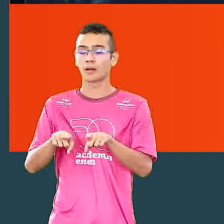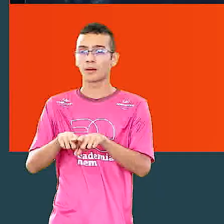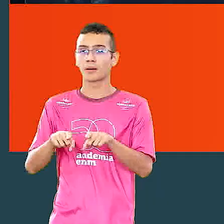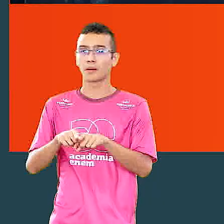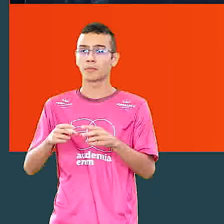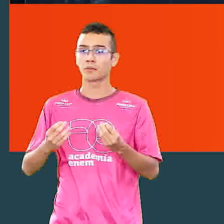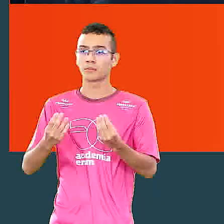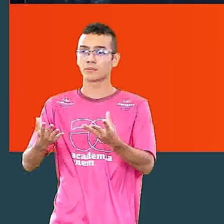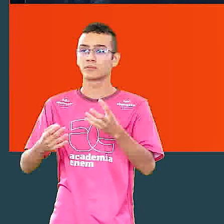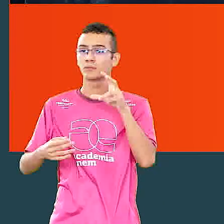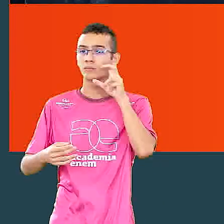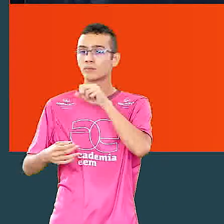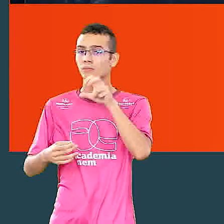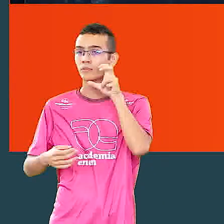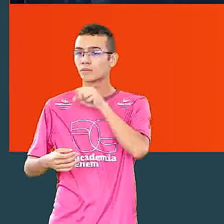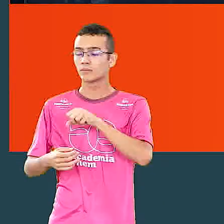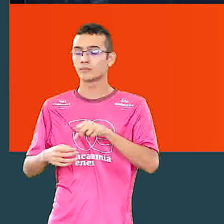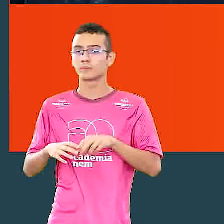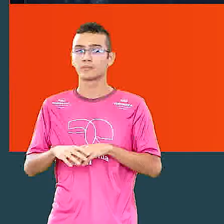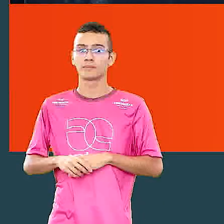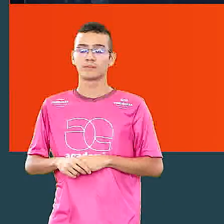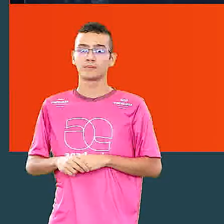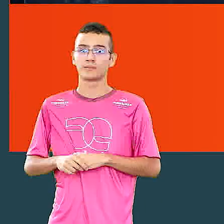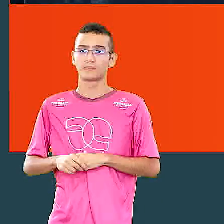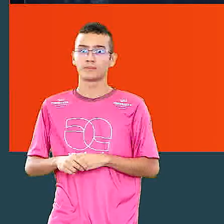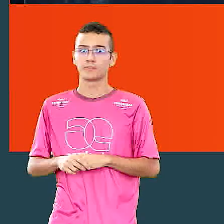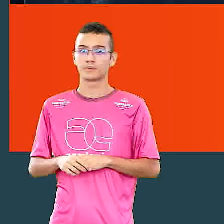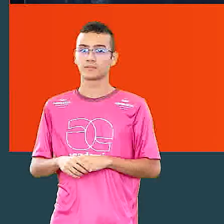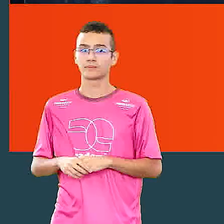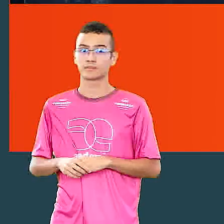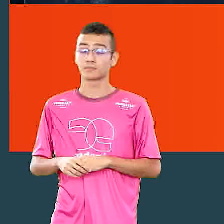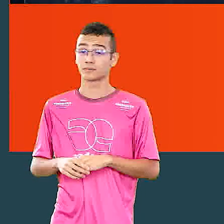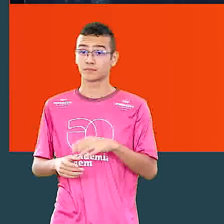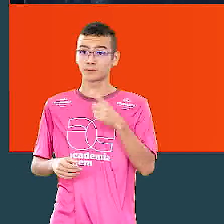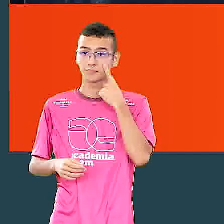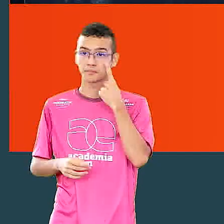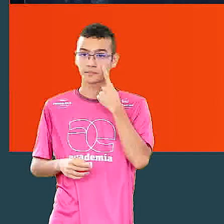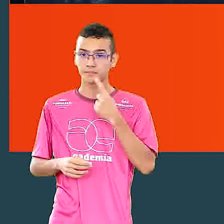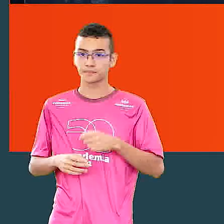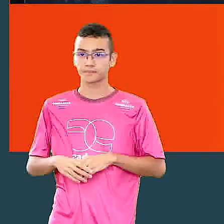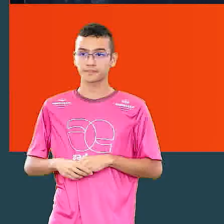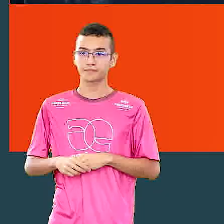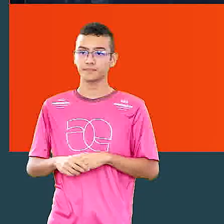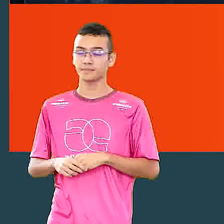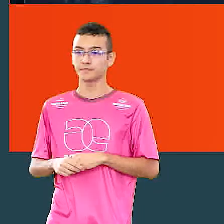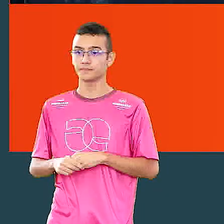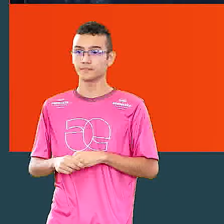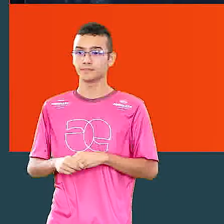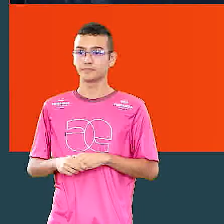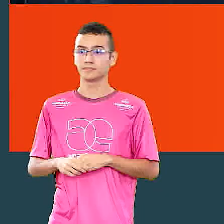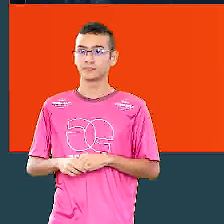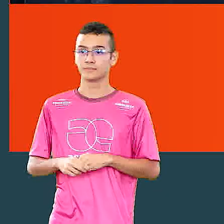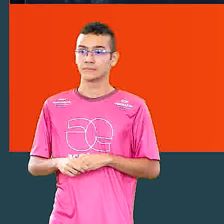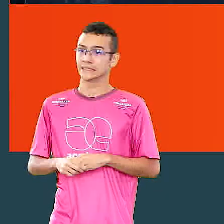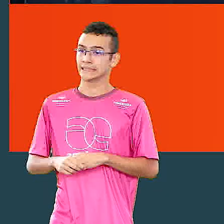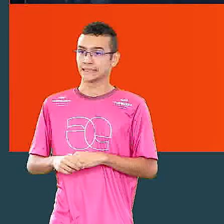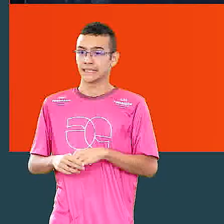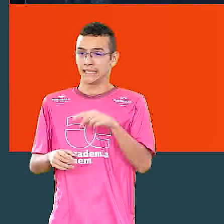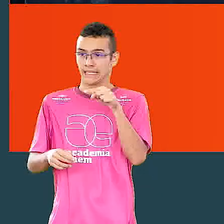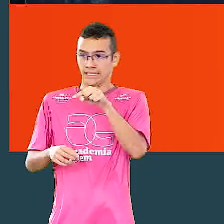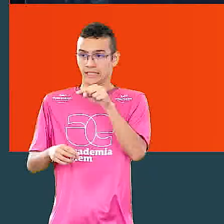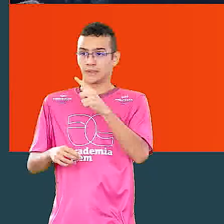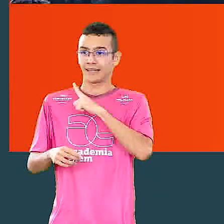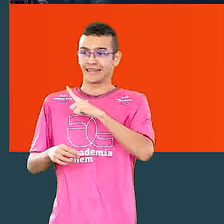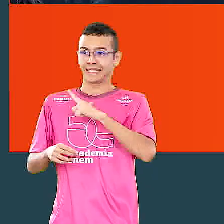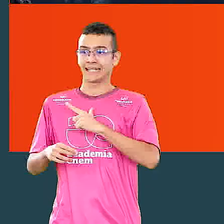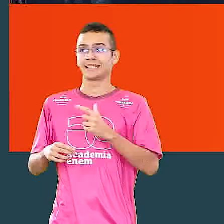coisas incríveis do sistema fabril. O outro foi dizendo desse jeito, isso aí está trazendo problema para o trabalhador,